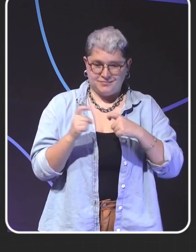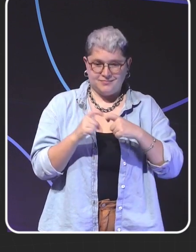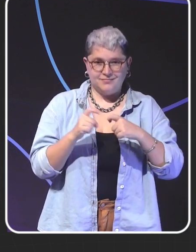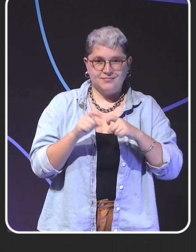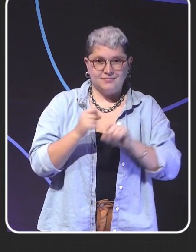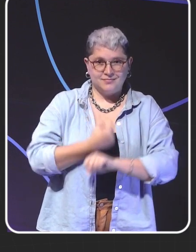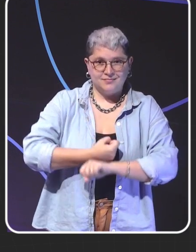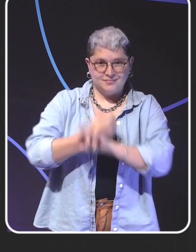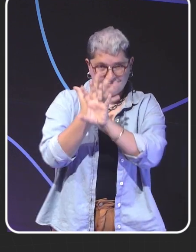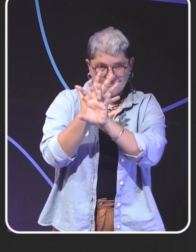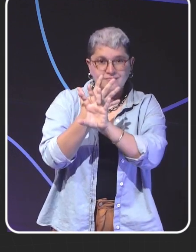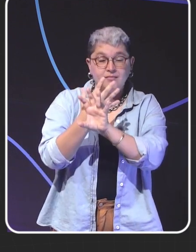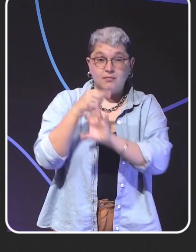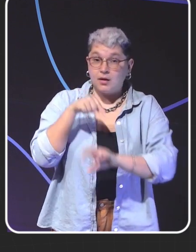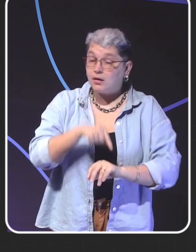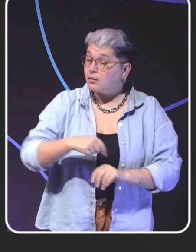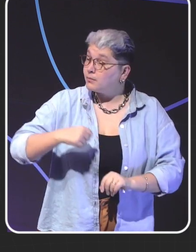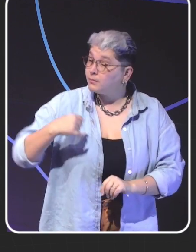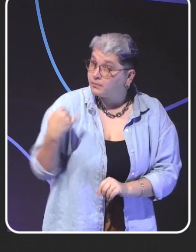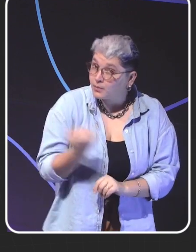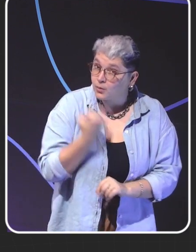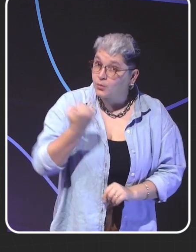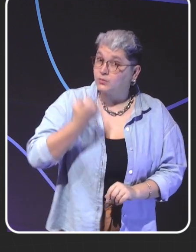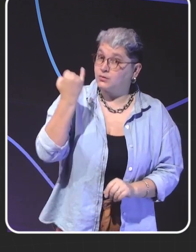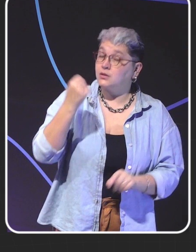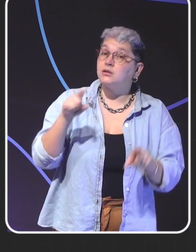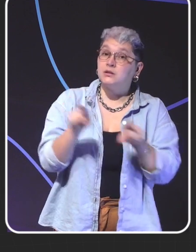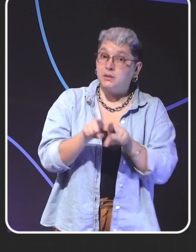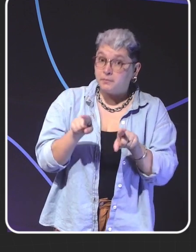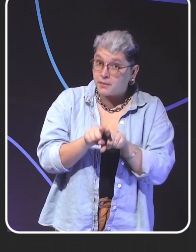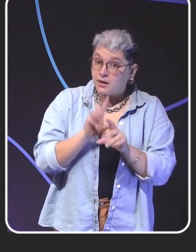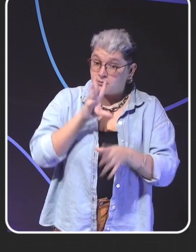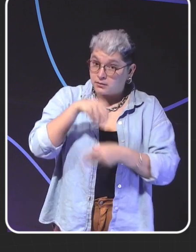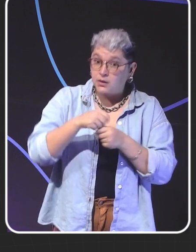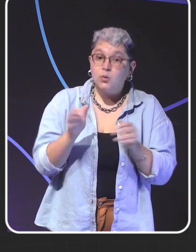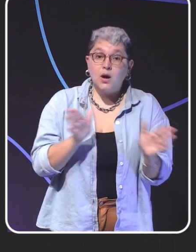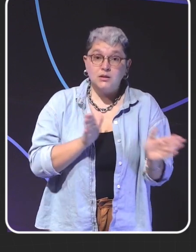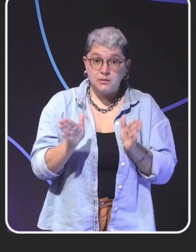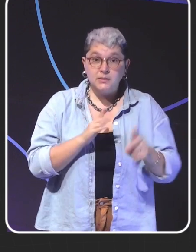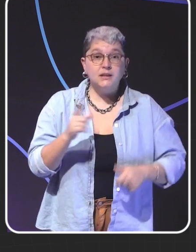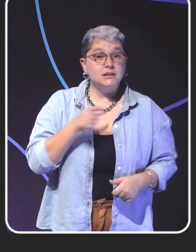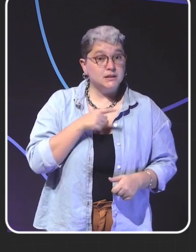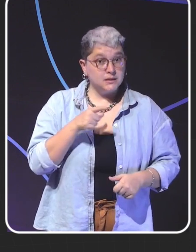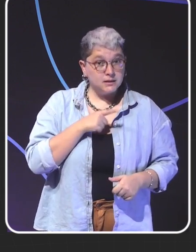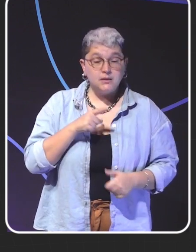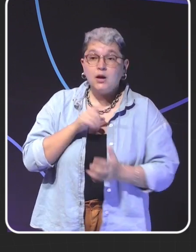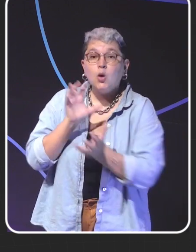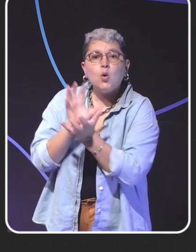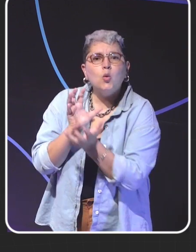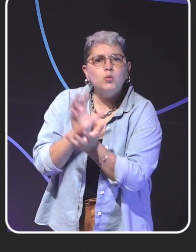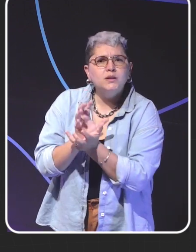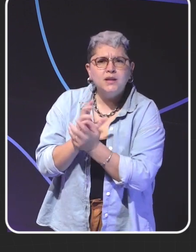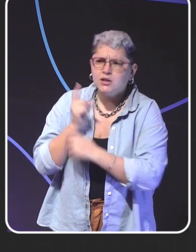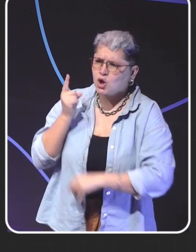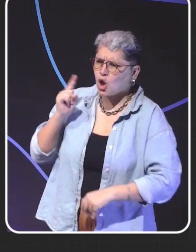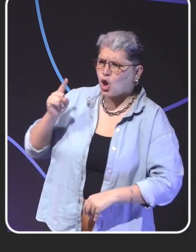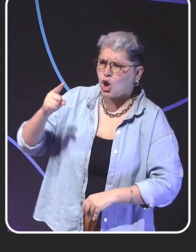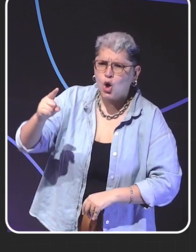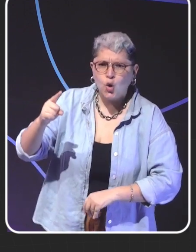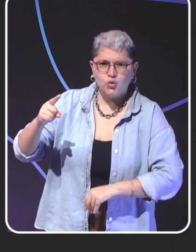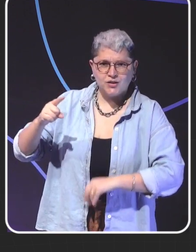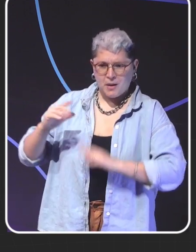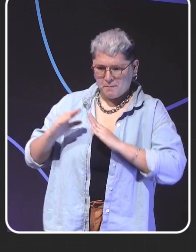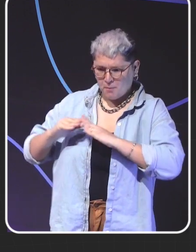telemedicina é super importante, traz várias questões de termos de acessibilidade. Muitas comunidades ribeirinhas hoje podem acessar